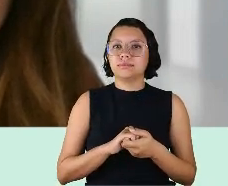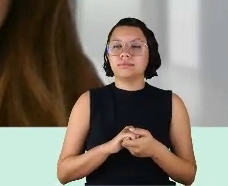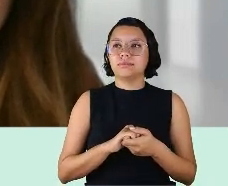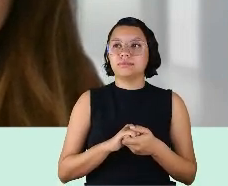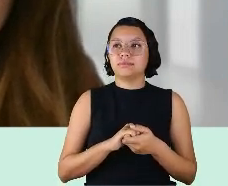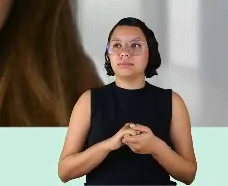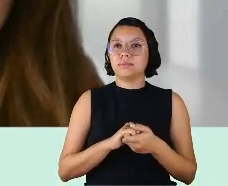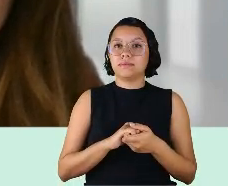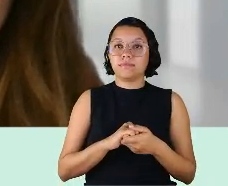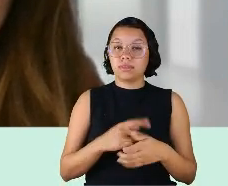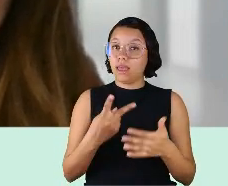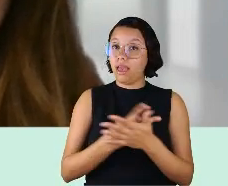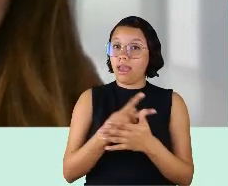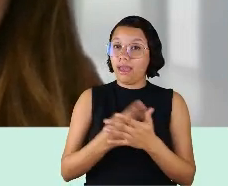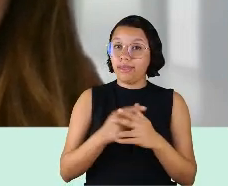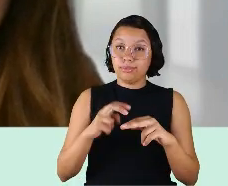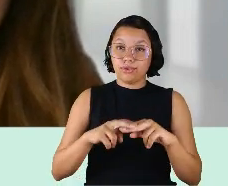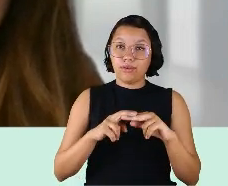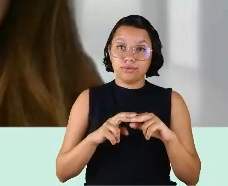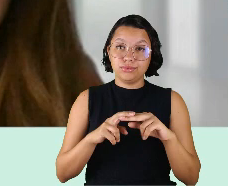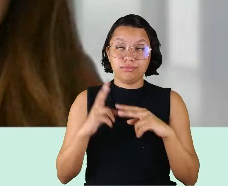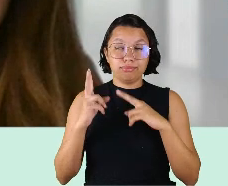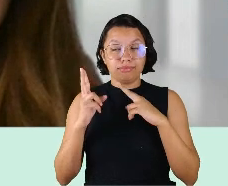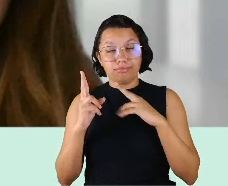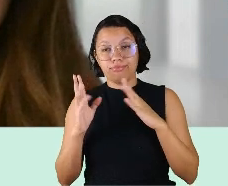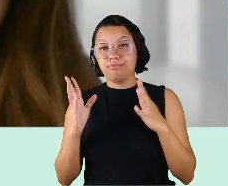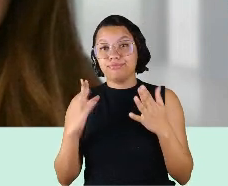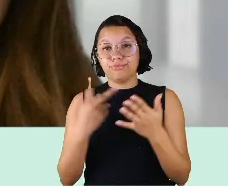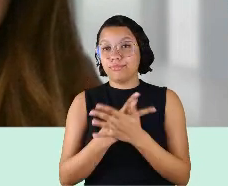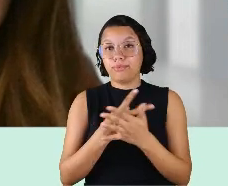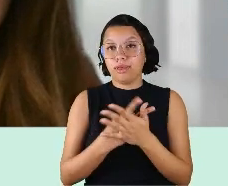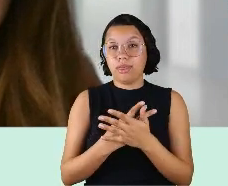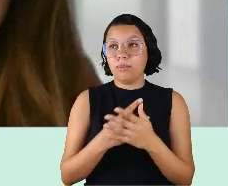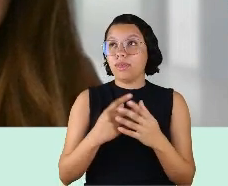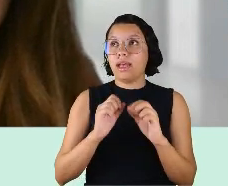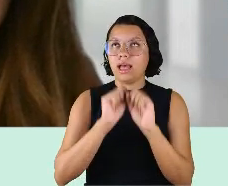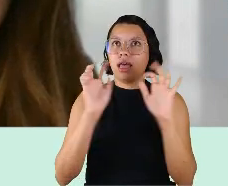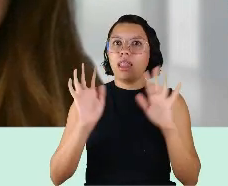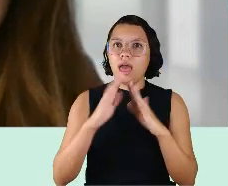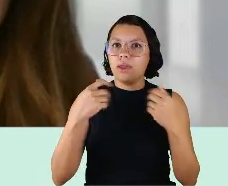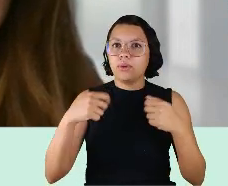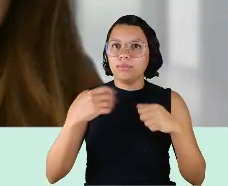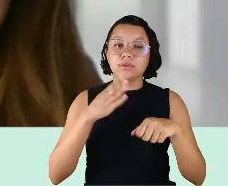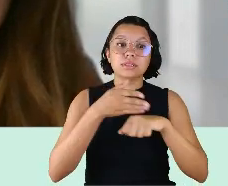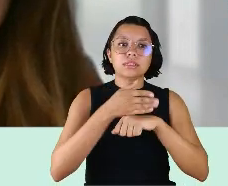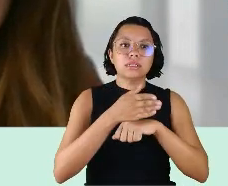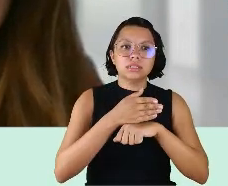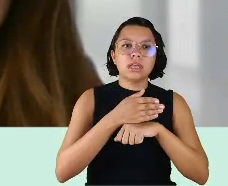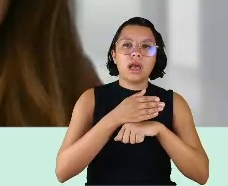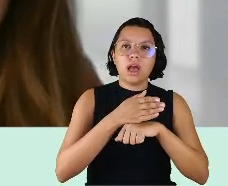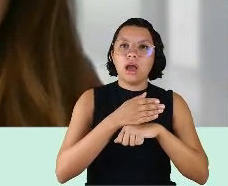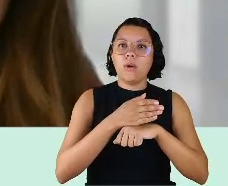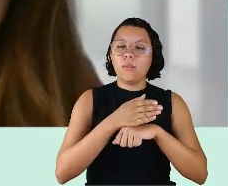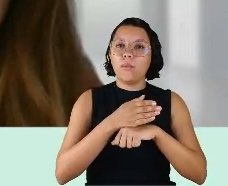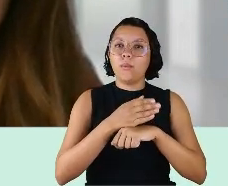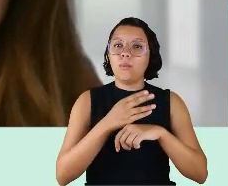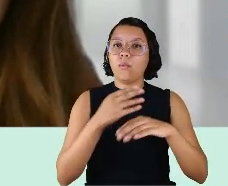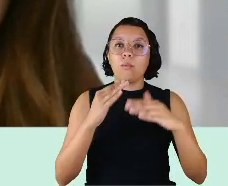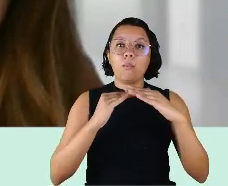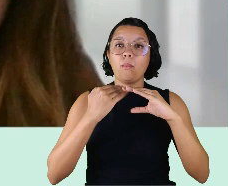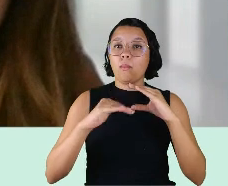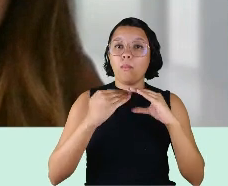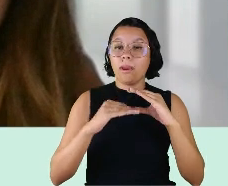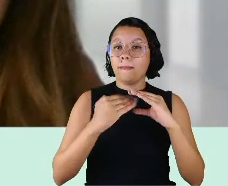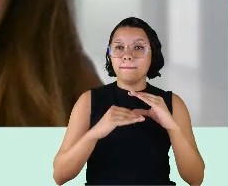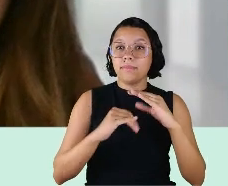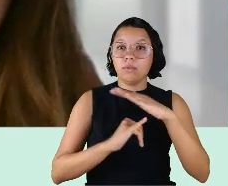E dá errado por um cochilo, porque é óbvio que eu tenho que acessar minha caixa de e-mails todos os dias, né, institucional, né? A sua caixa